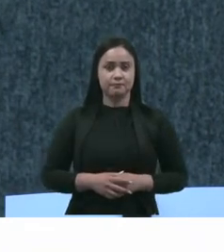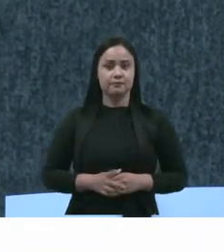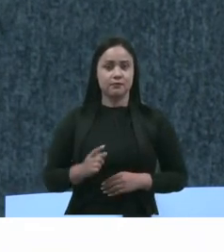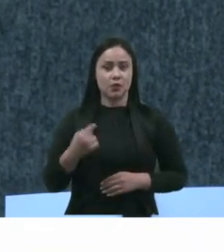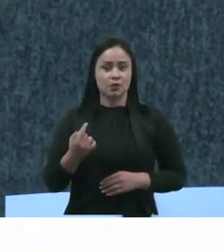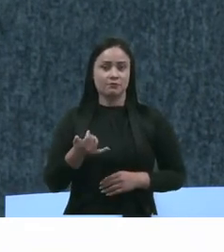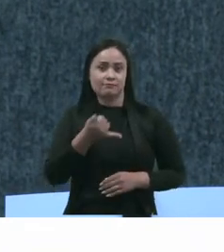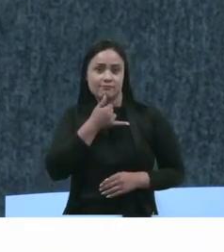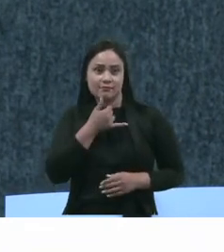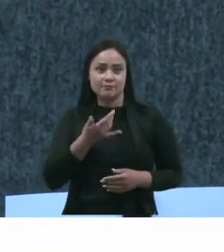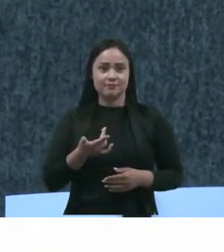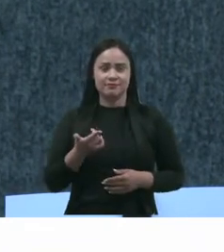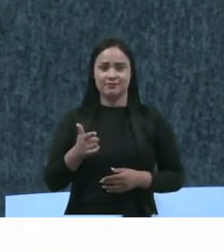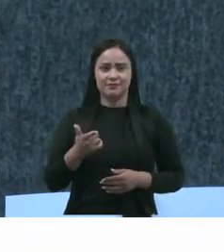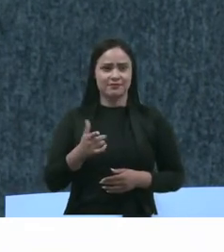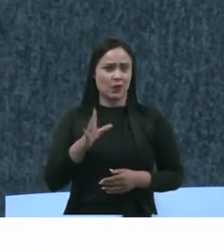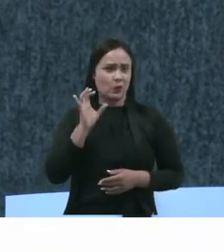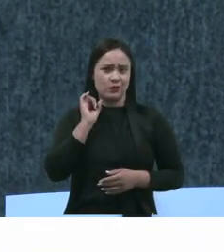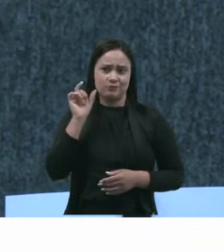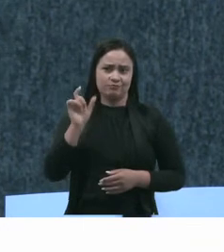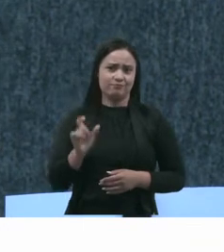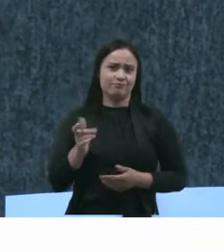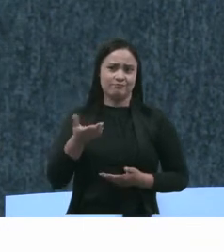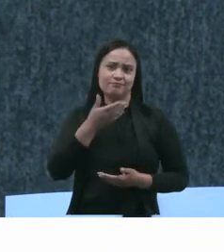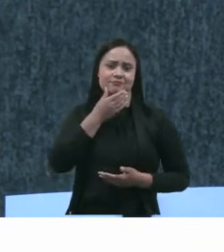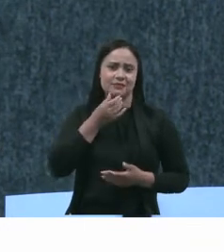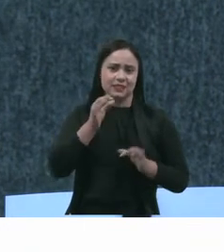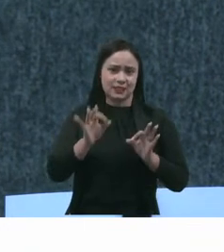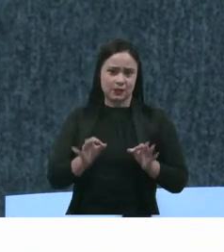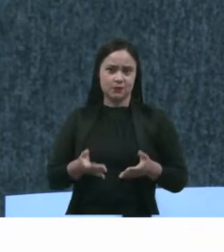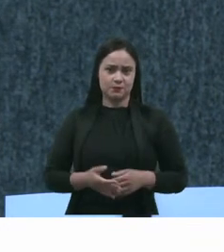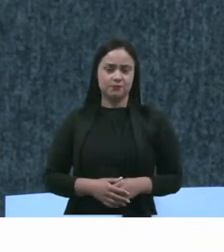nossa tristeza, não iremos ouvi-lo. Certo?